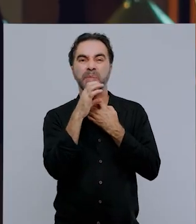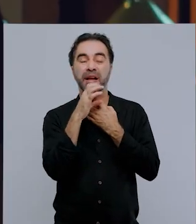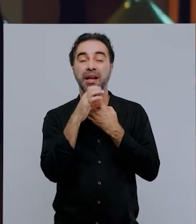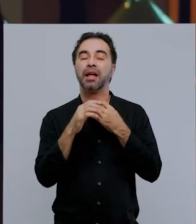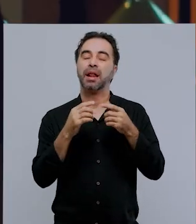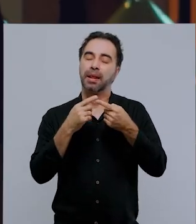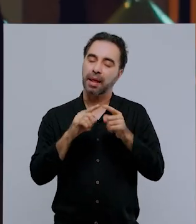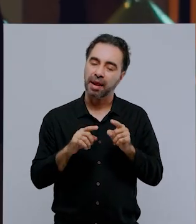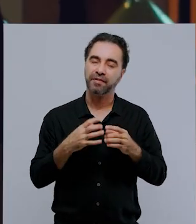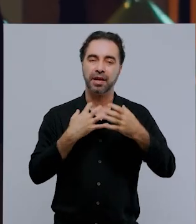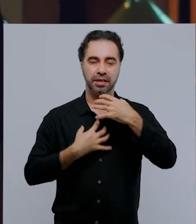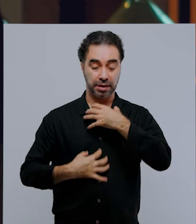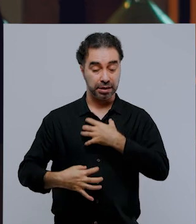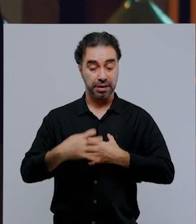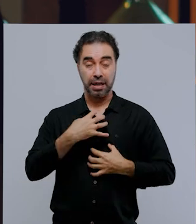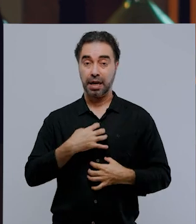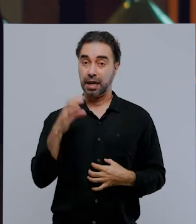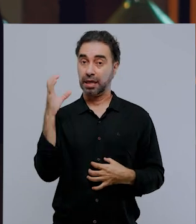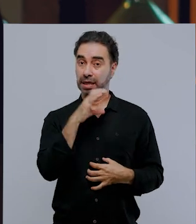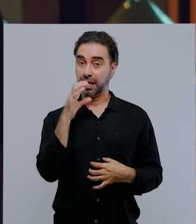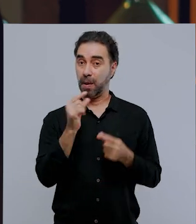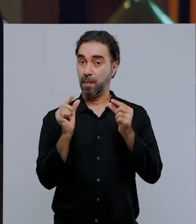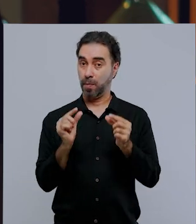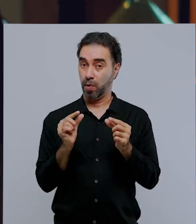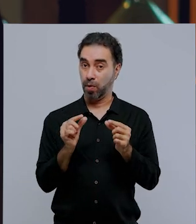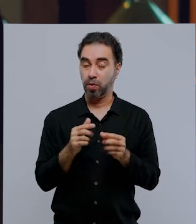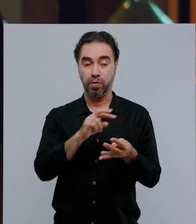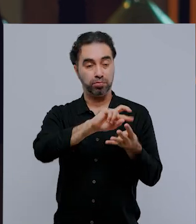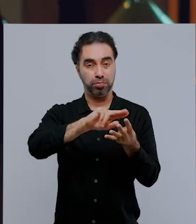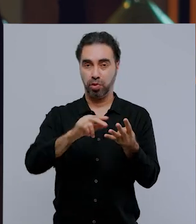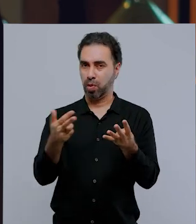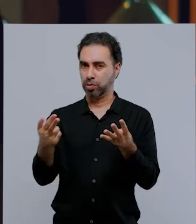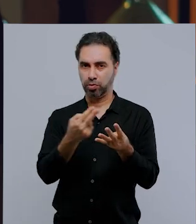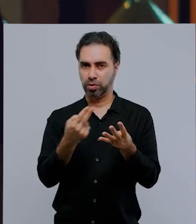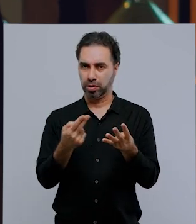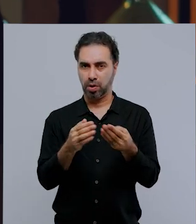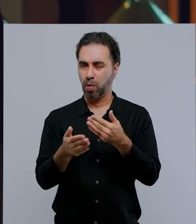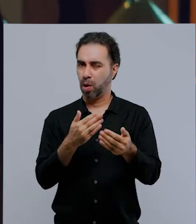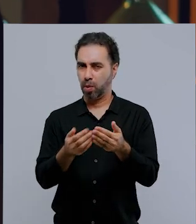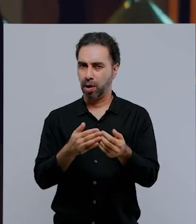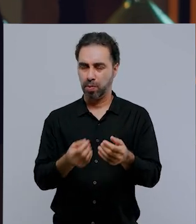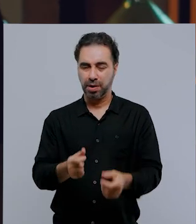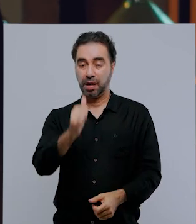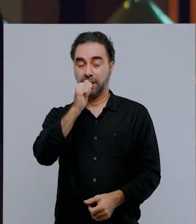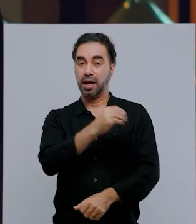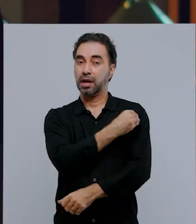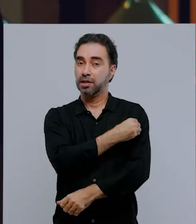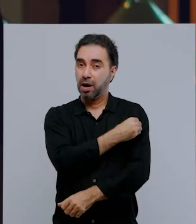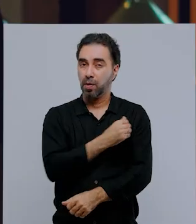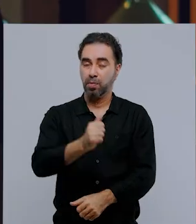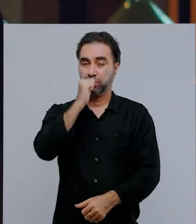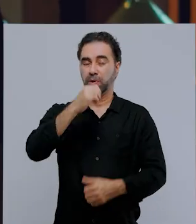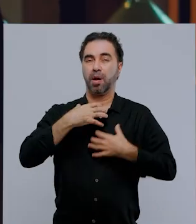vai esquentar, porque toda bebida espirituosa, como cachaça, conhaque, tequila, ela tem o ataque alcoólico, né, que a gente chama.